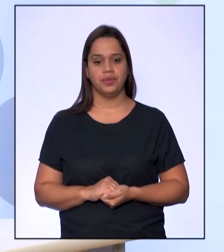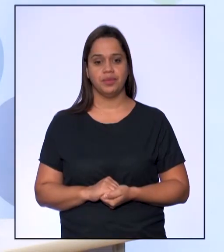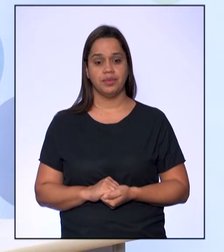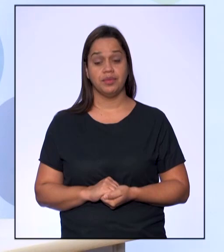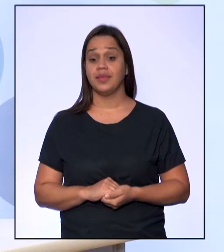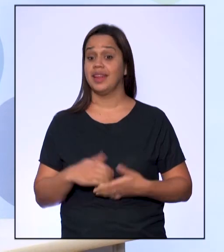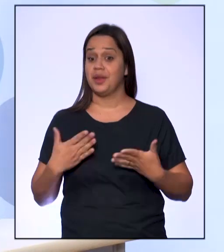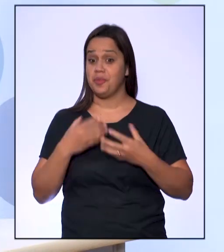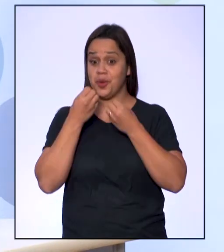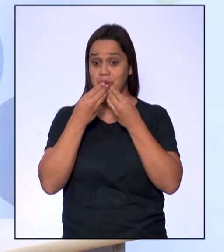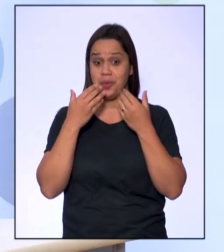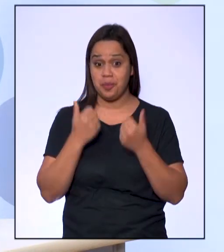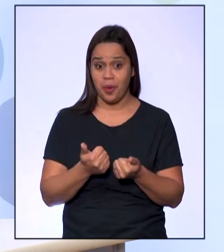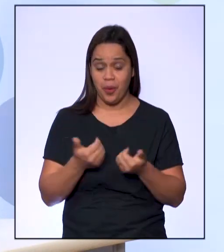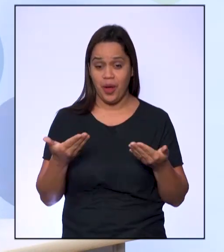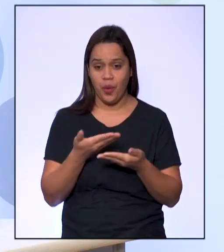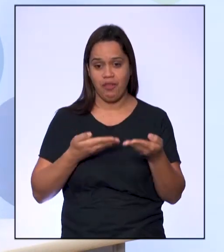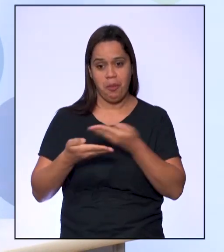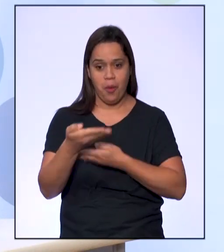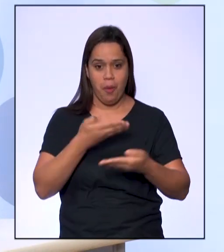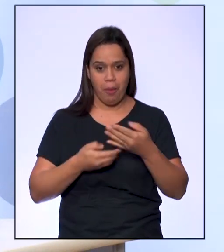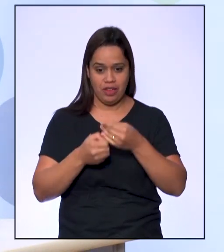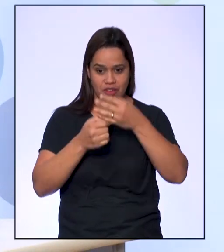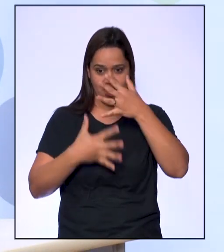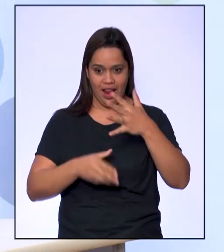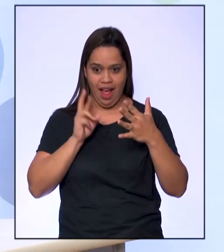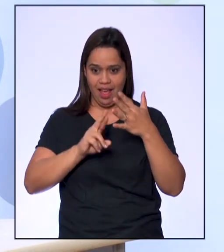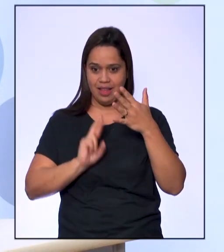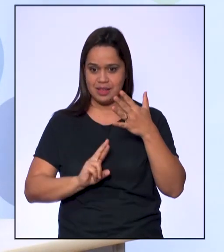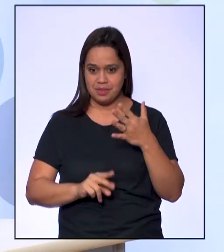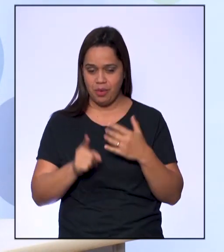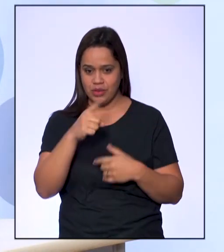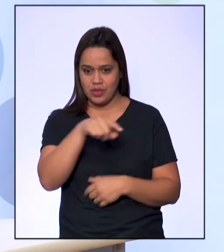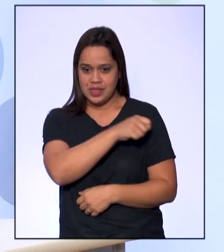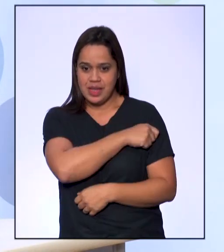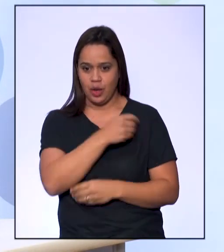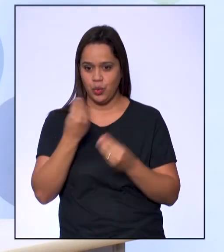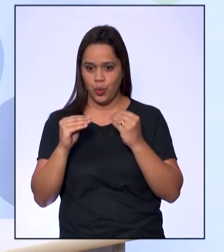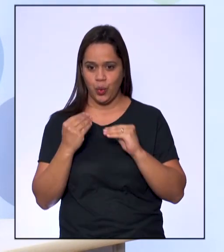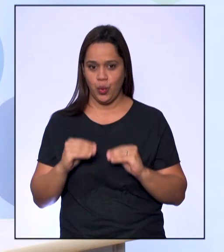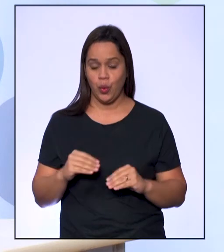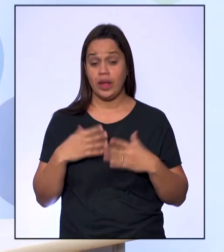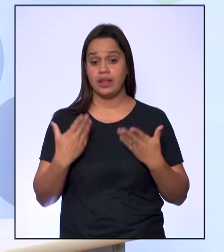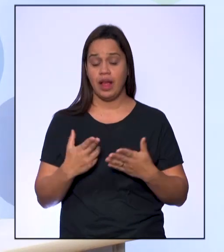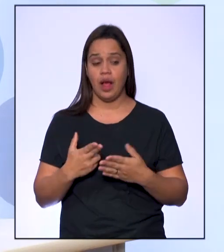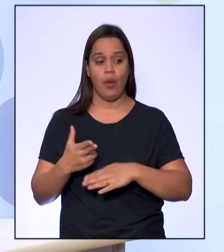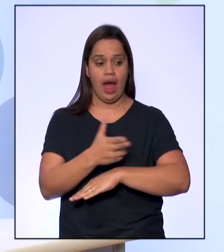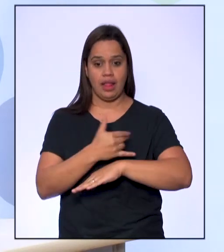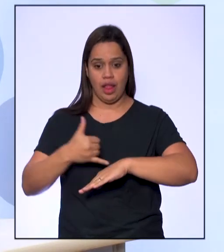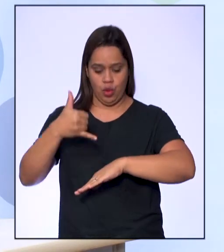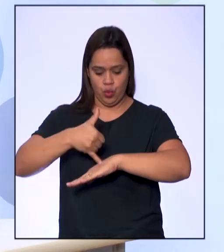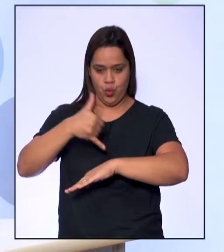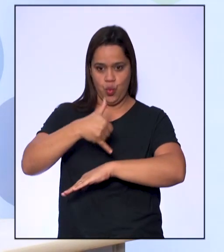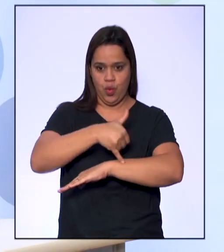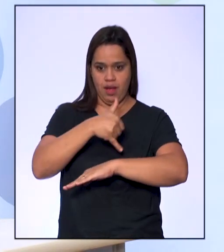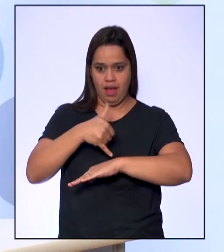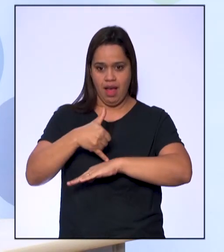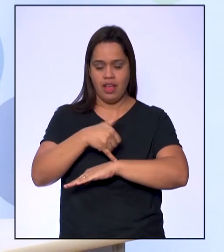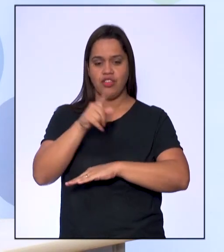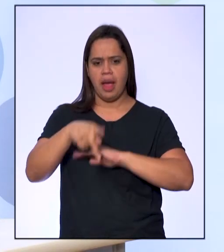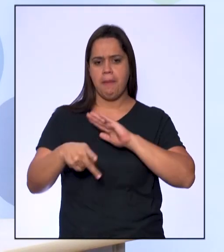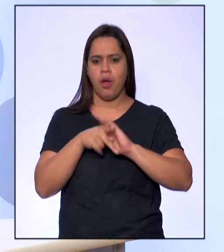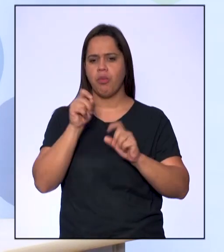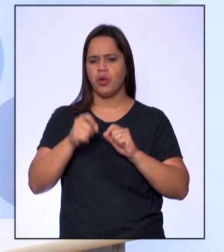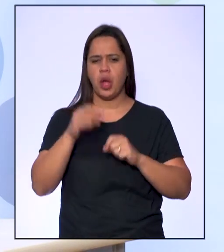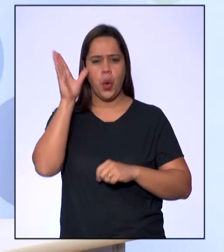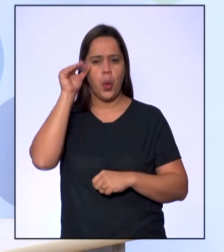Bom, muito bem. Vamos compartilhar agora as respostas. Vamos lá. Então, a tatuagem está ligada à curiosidade,